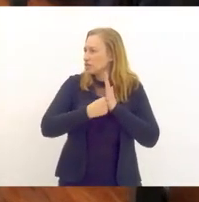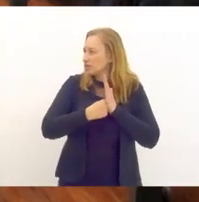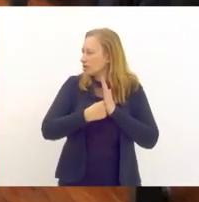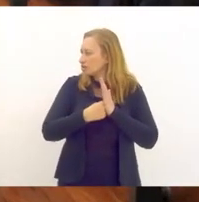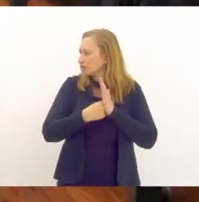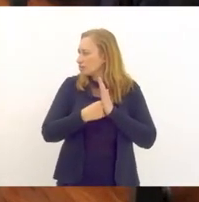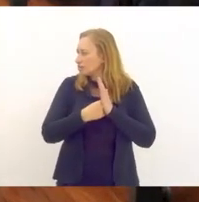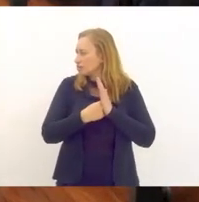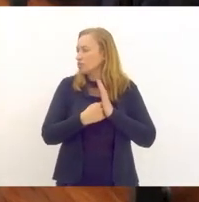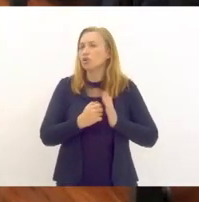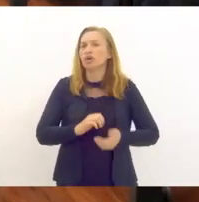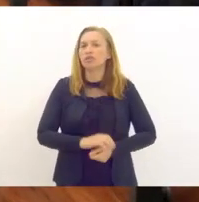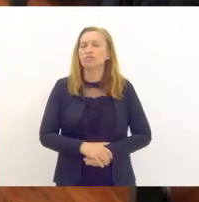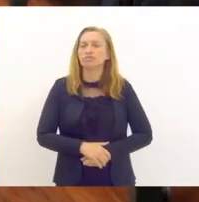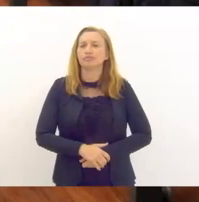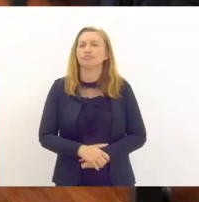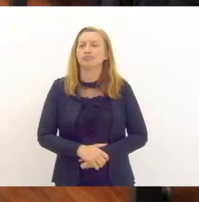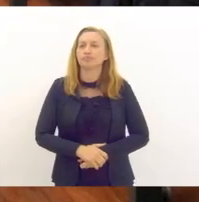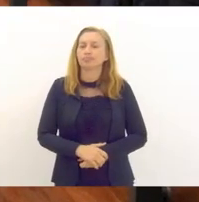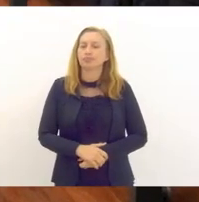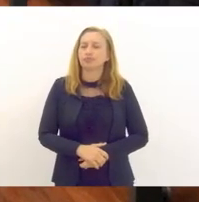só com a sua presença